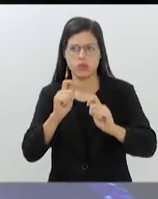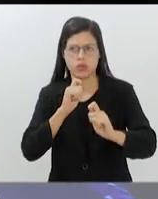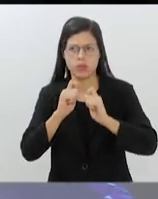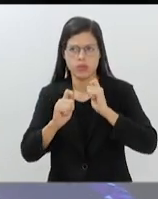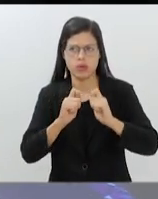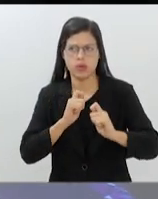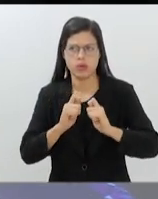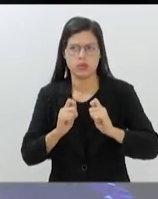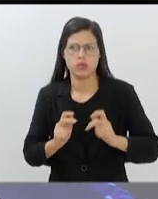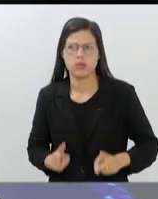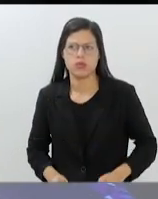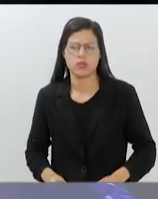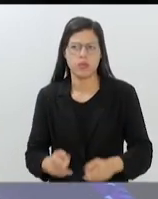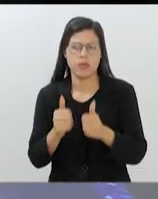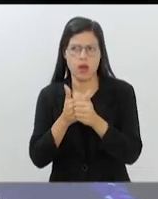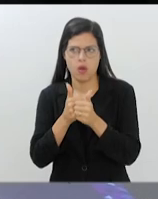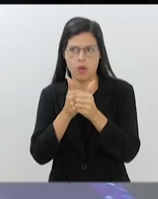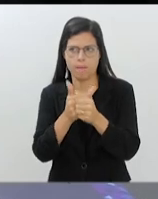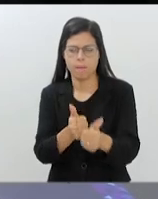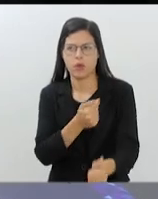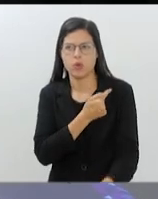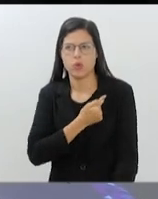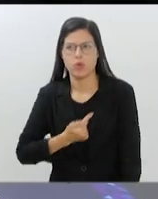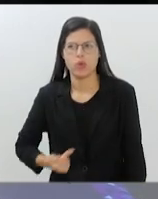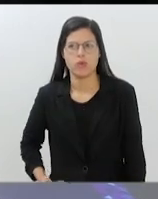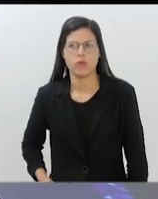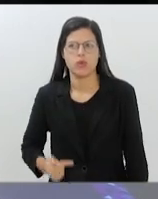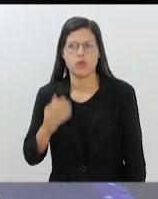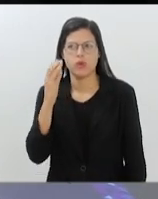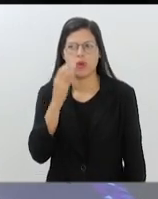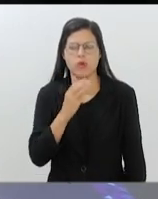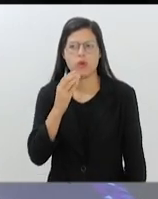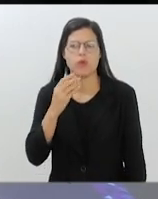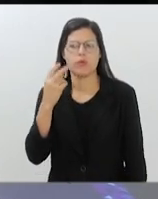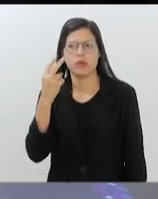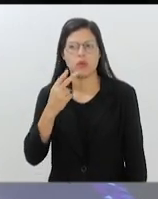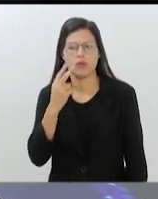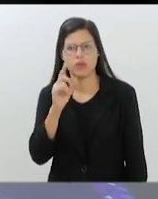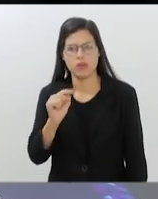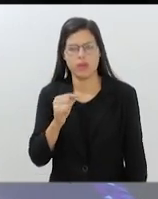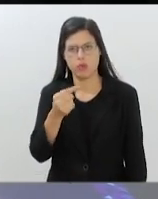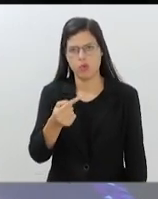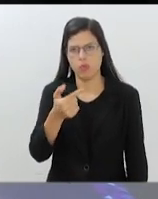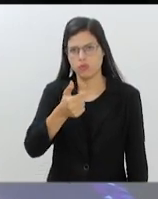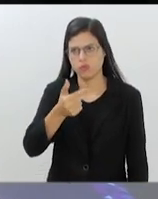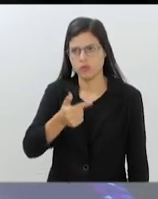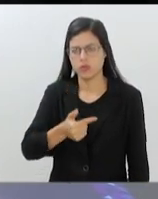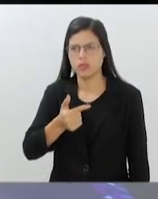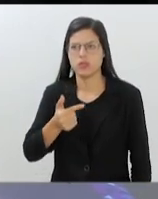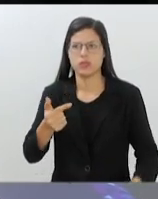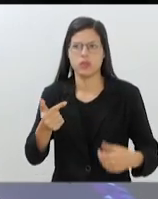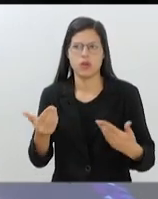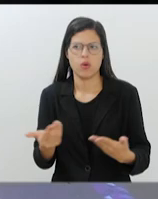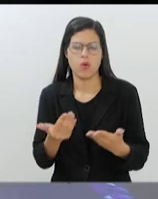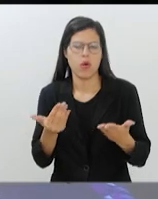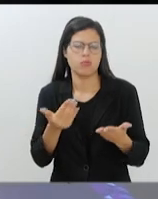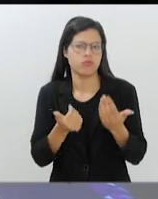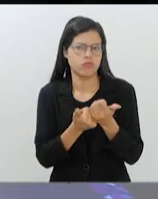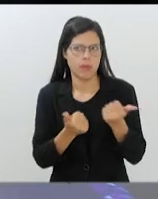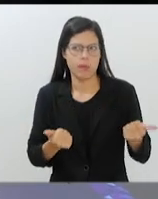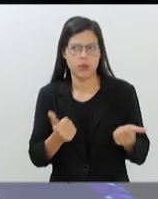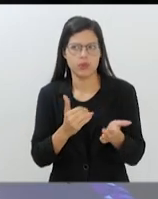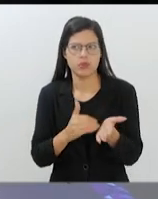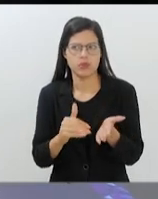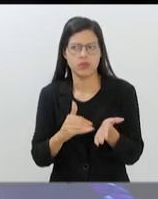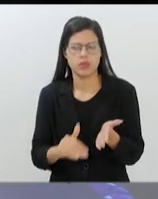acompanhou o governador Cláudio Castro como Vereador no gabinete dele posteriormente como vice e Atualmente como subsecretário de comunicação como